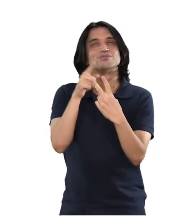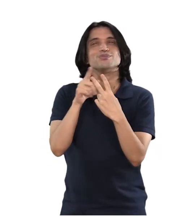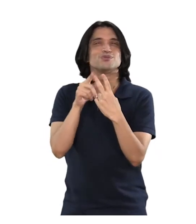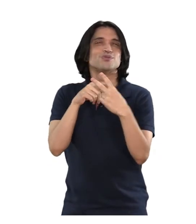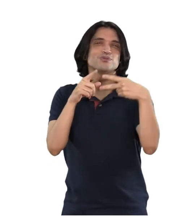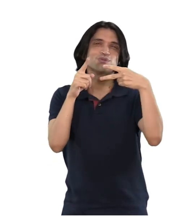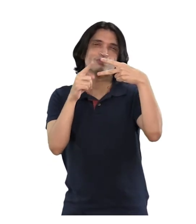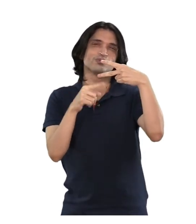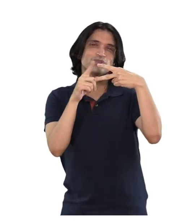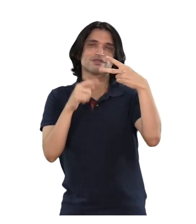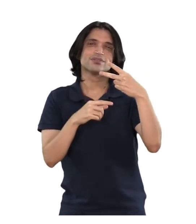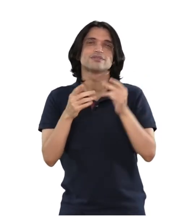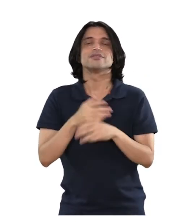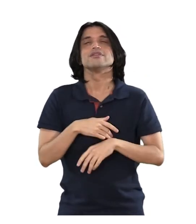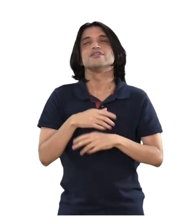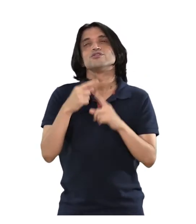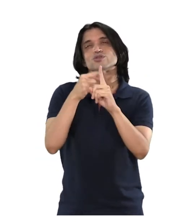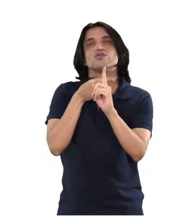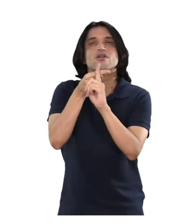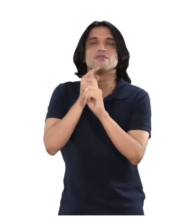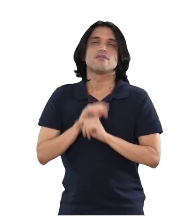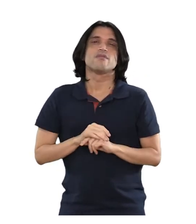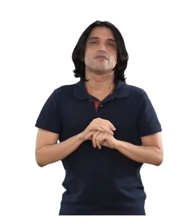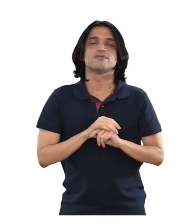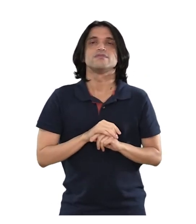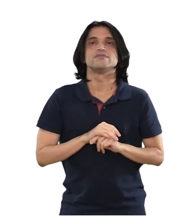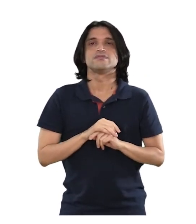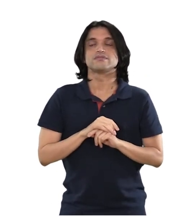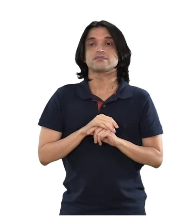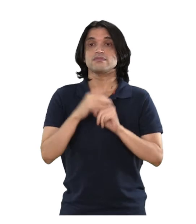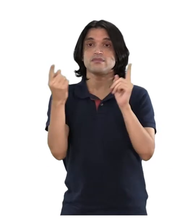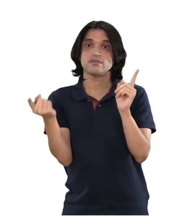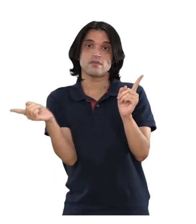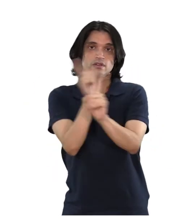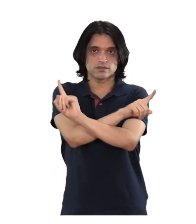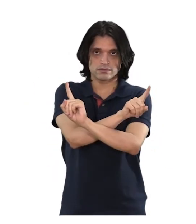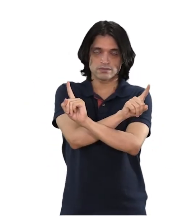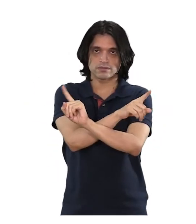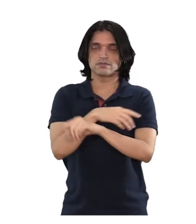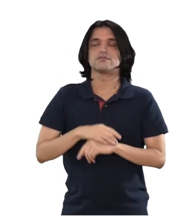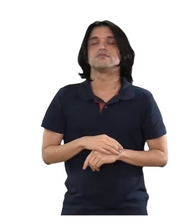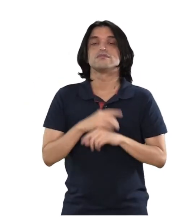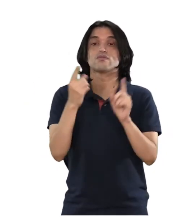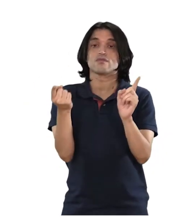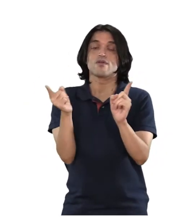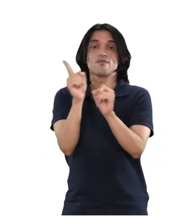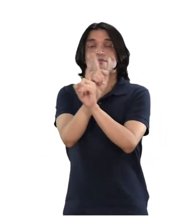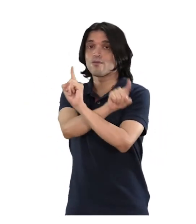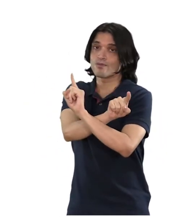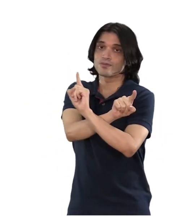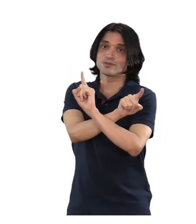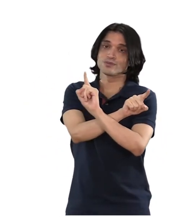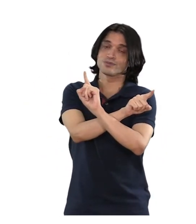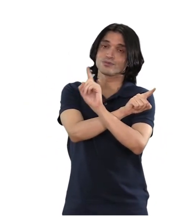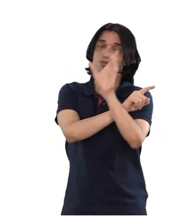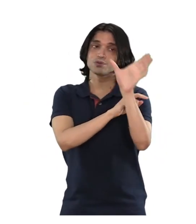Conjunção adversativa estabelece uma oposição, um contraste entre a ideia presente na primeira oração